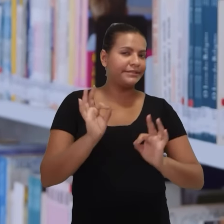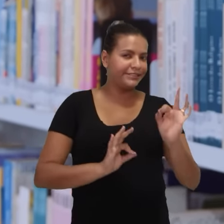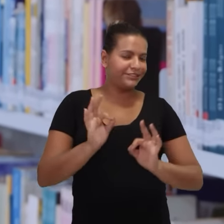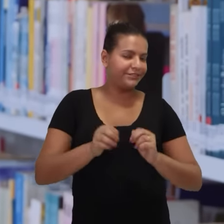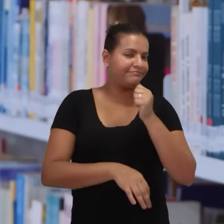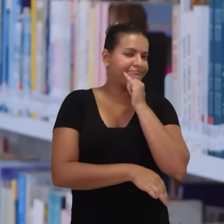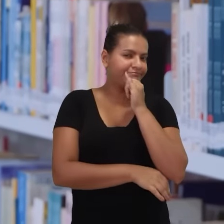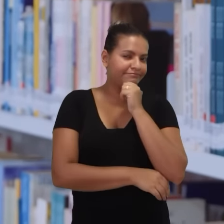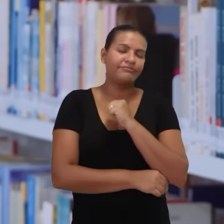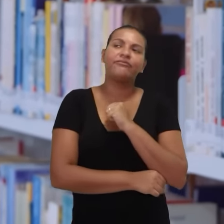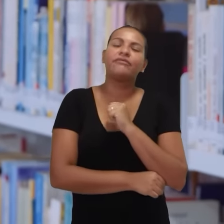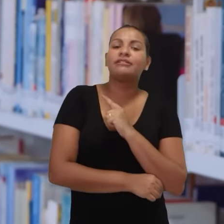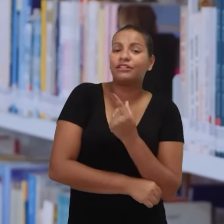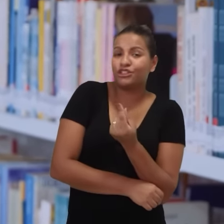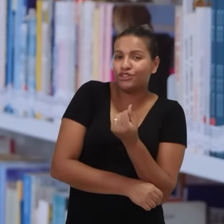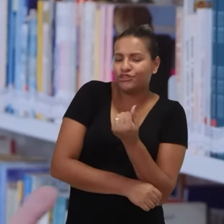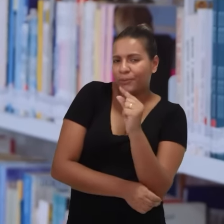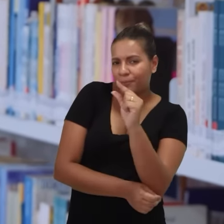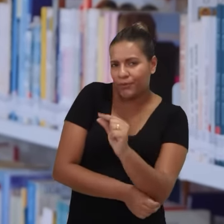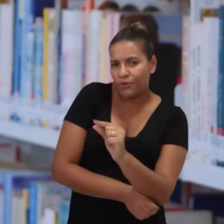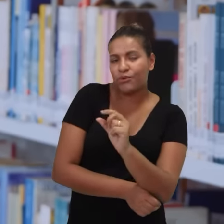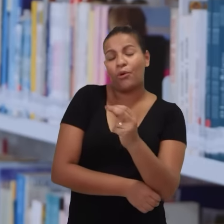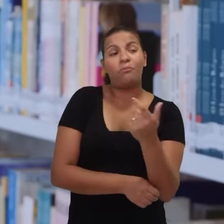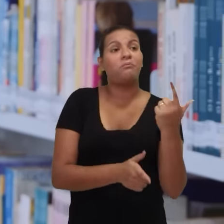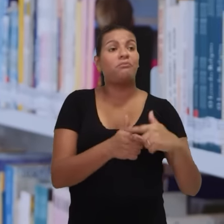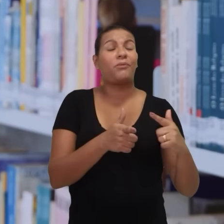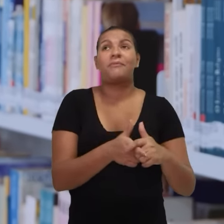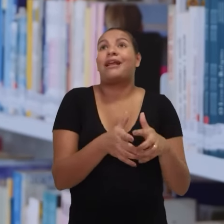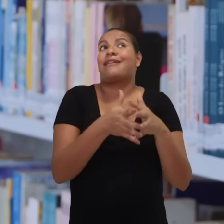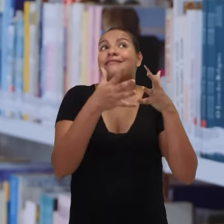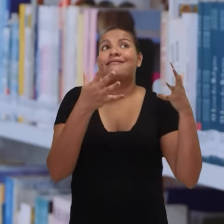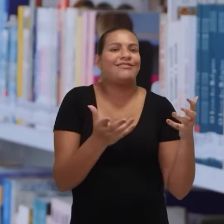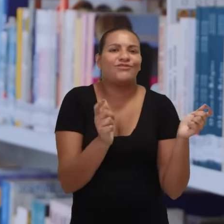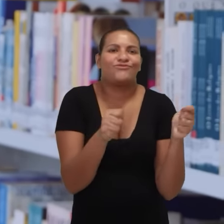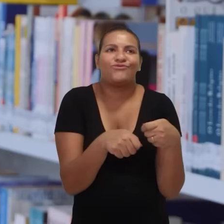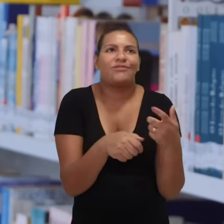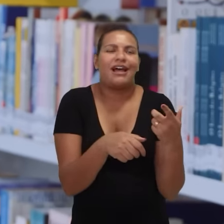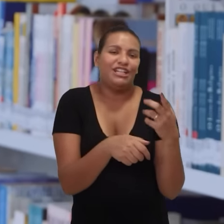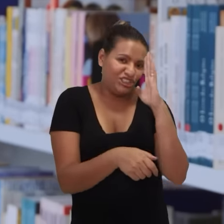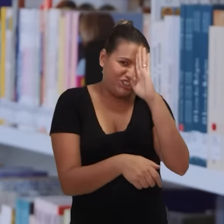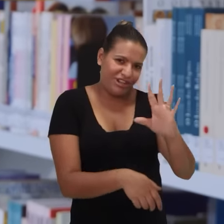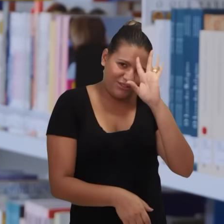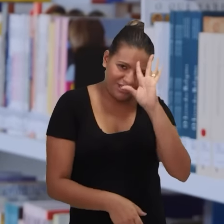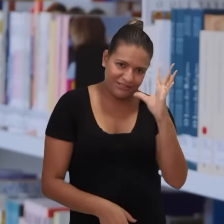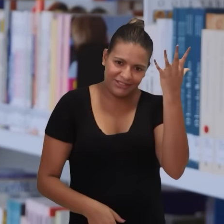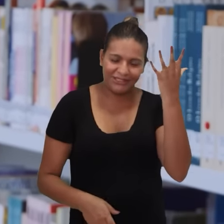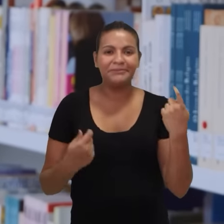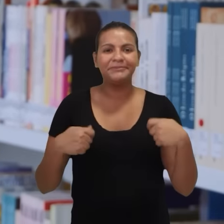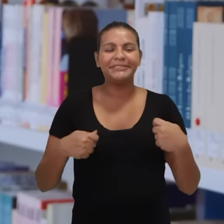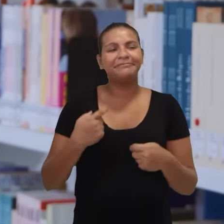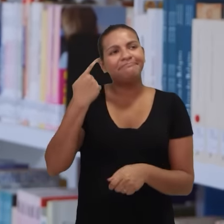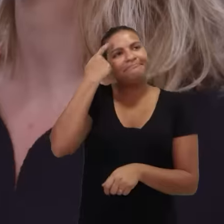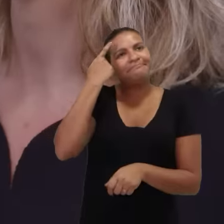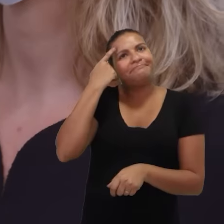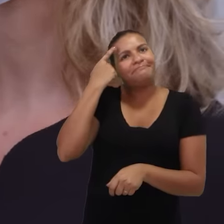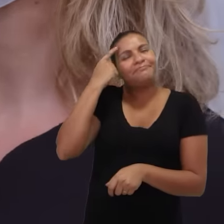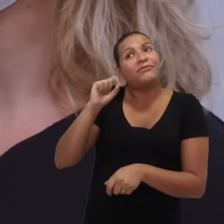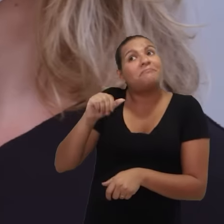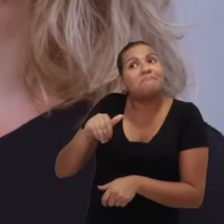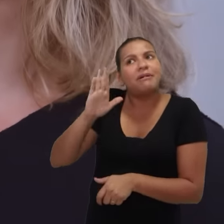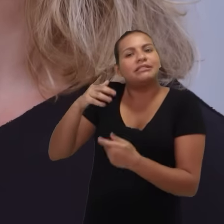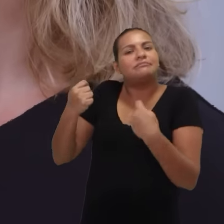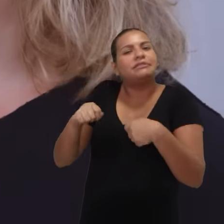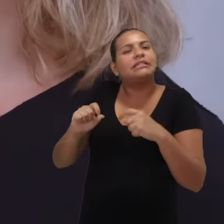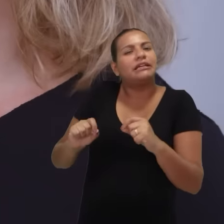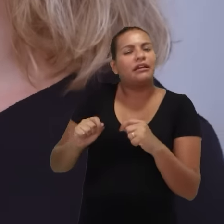pouco dinheiro ou quando a gente tem um problema muito grande que não dá para resolver de uma vez só, a gente tem que olhar para quem precisa mais. Então,